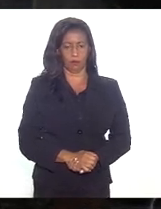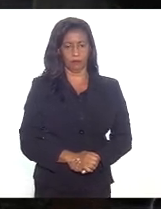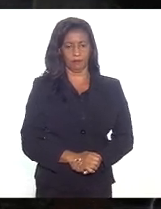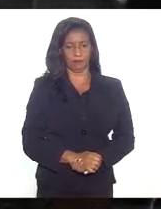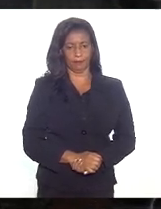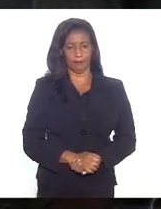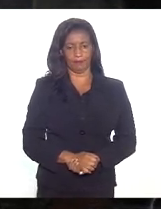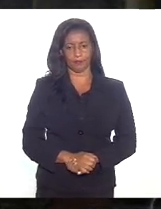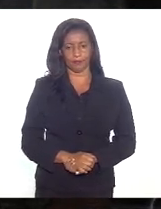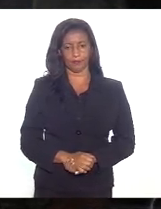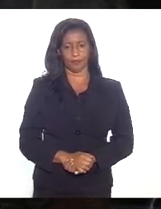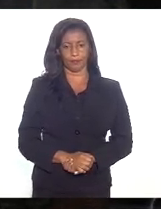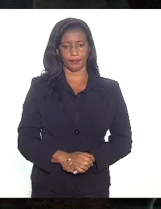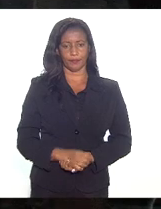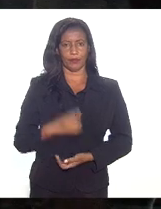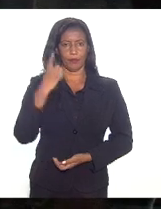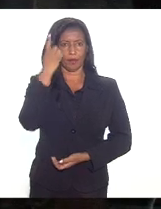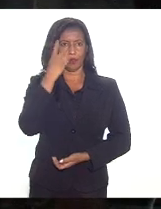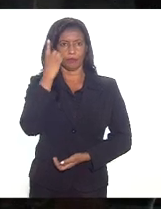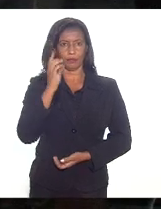Deputado Bruno Dauari.